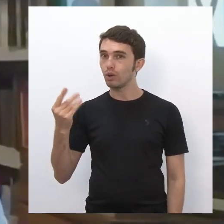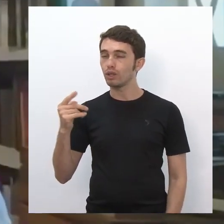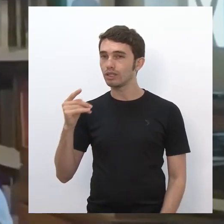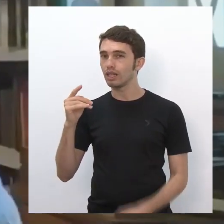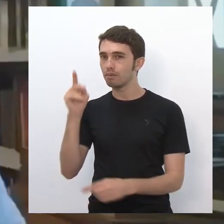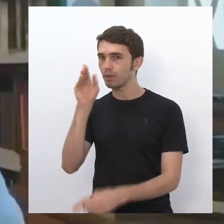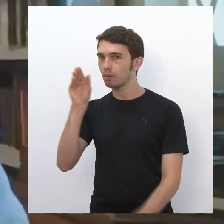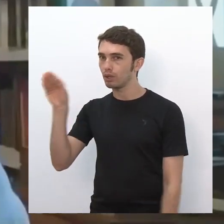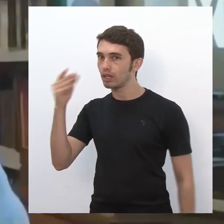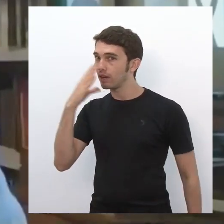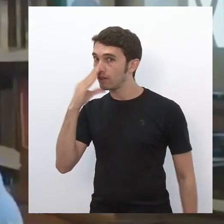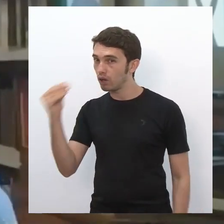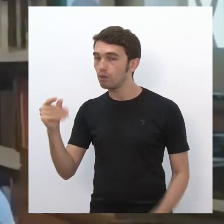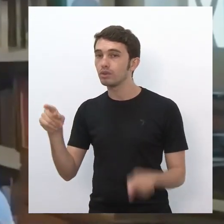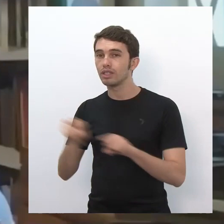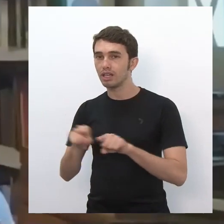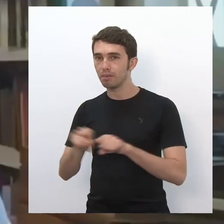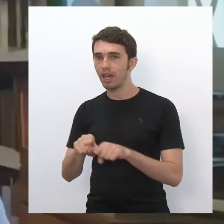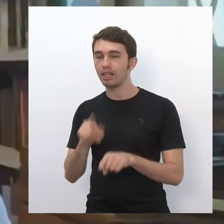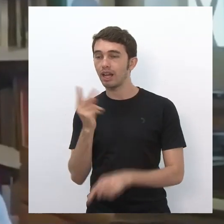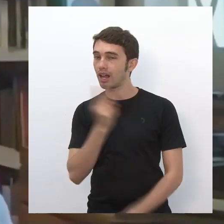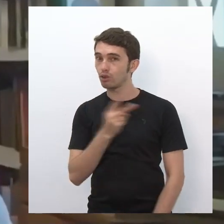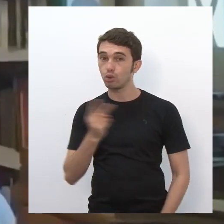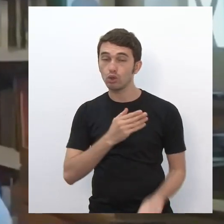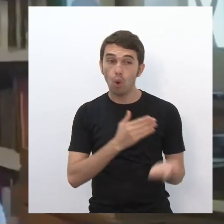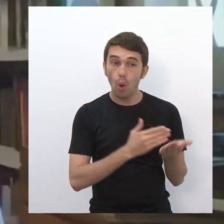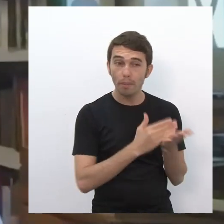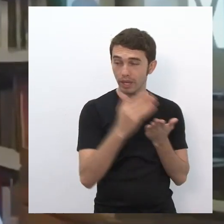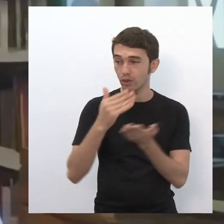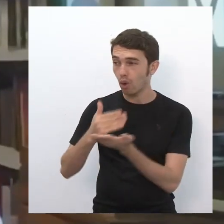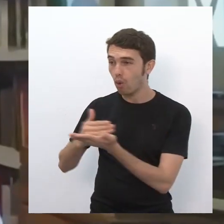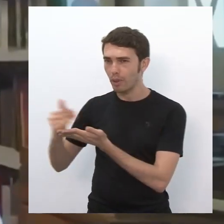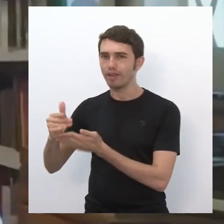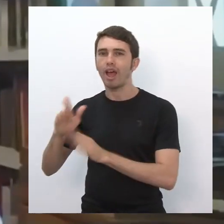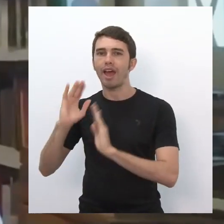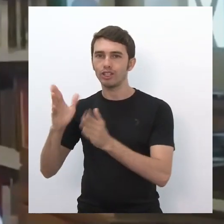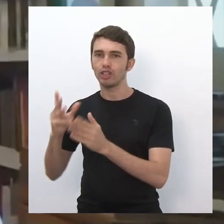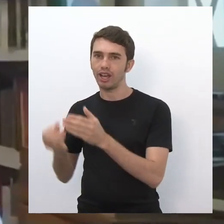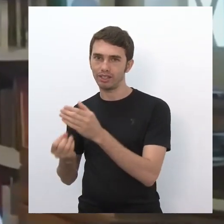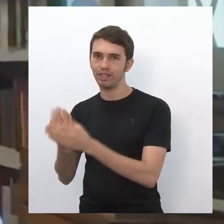2015, existem clubes de leitura em ambas as bibliotecas, né?